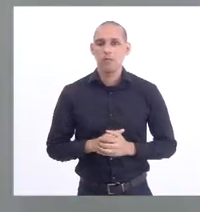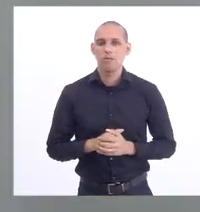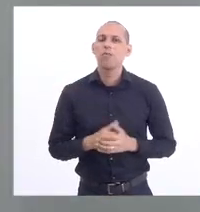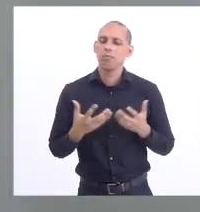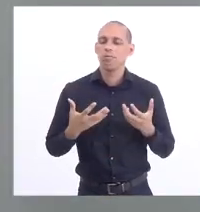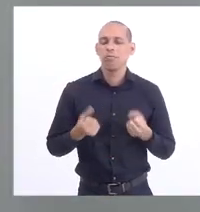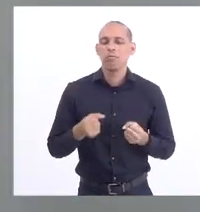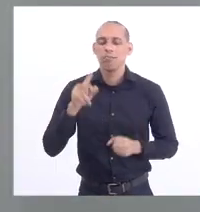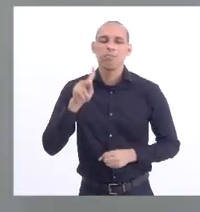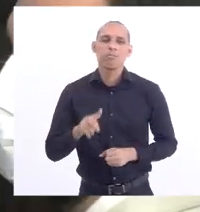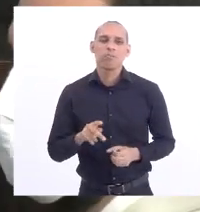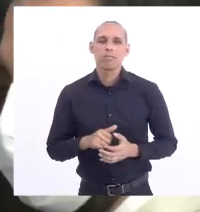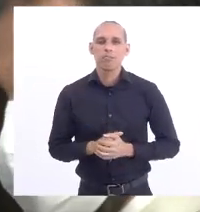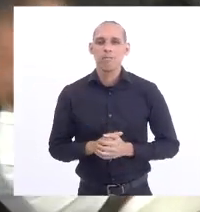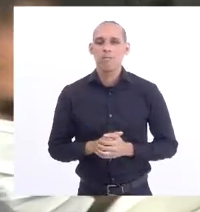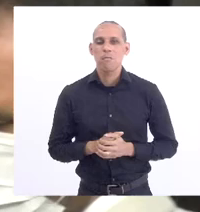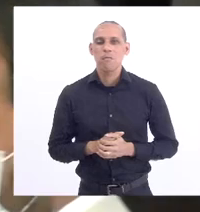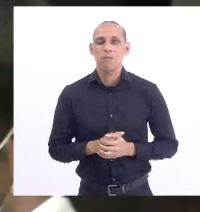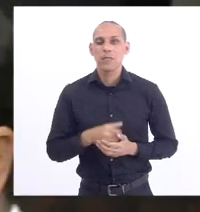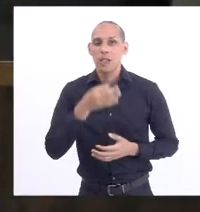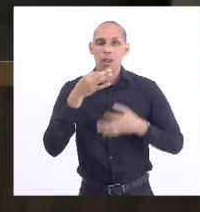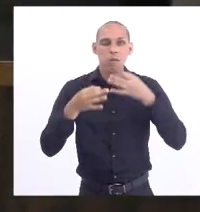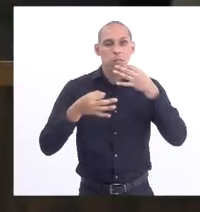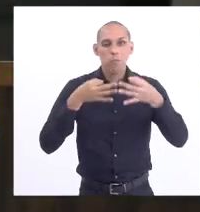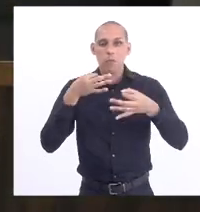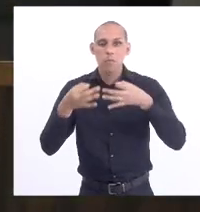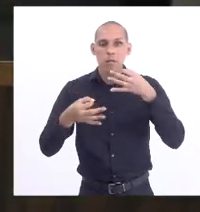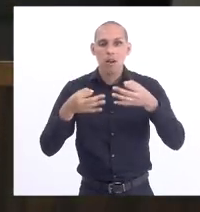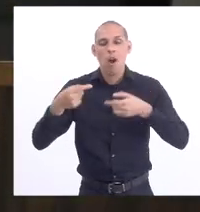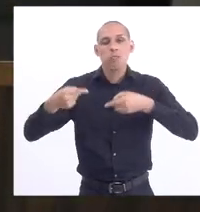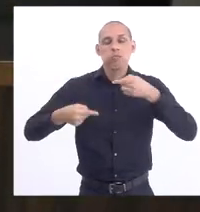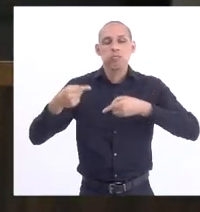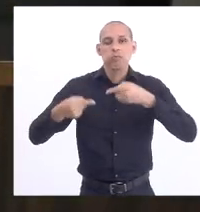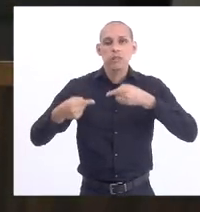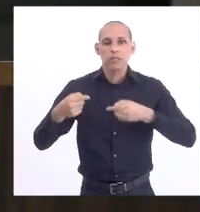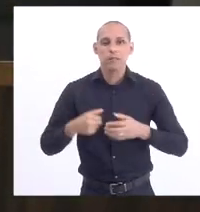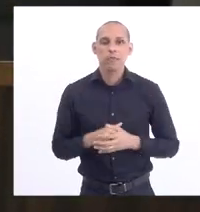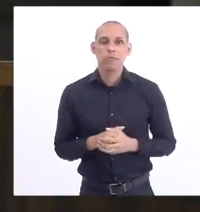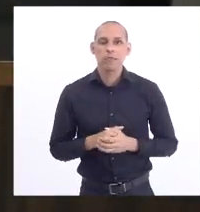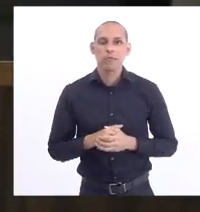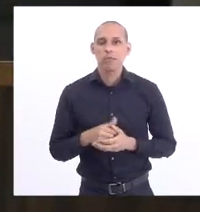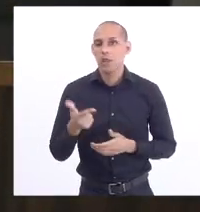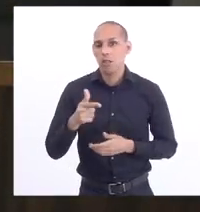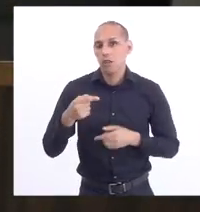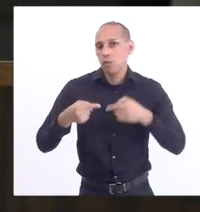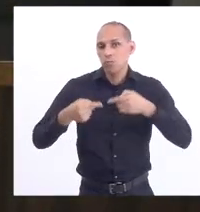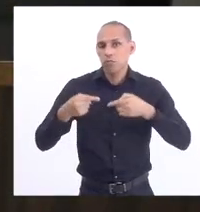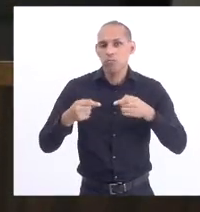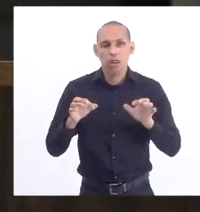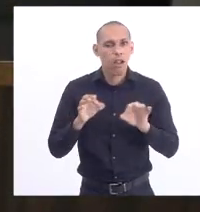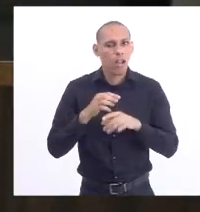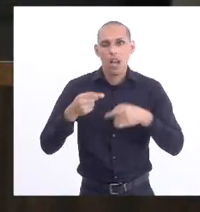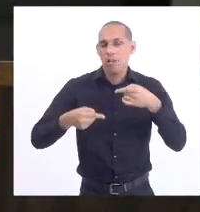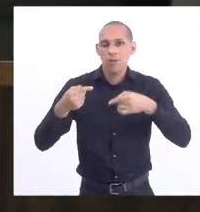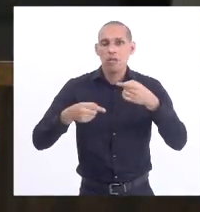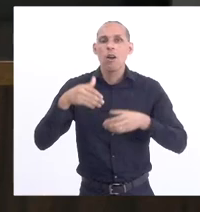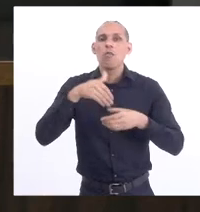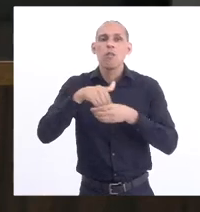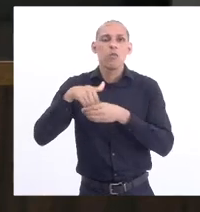Favorável, presidente. Os pareceres emitidos. Em discussão. Não havendo que queira discutir, encerra a discussão em